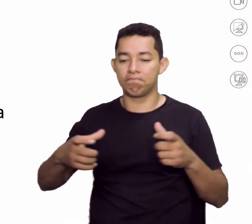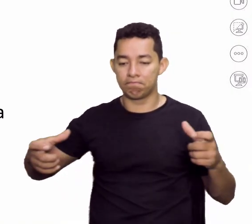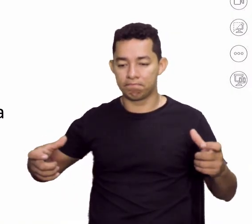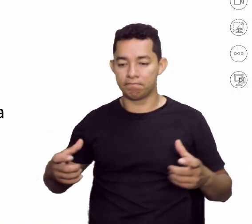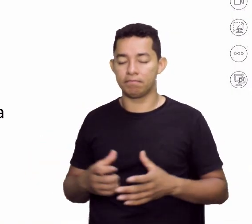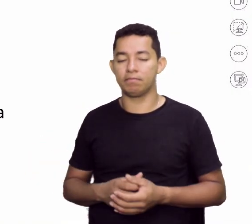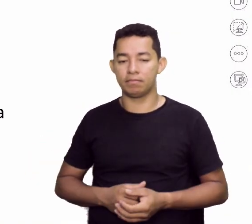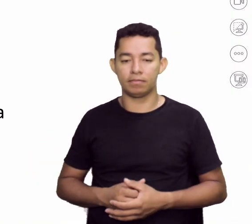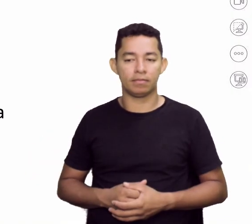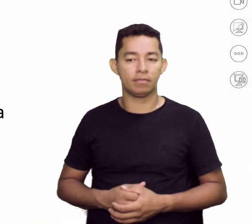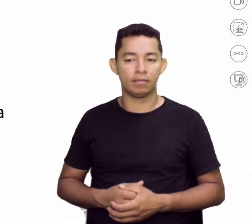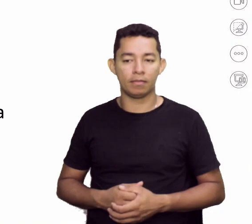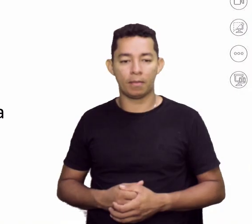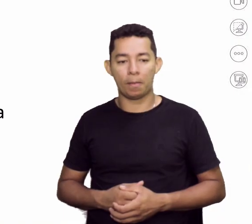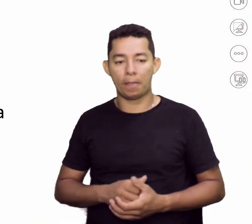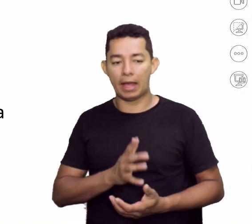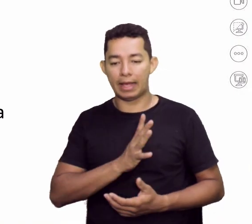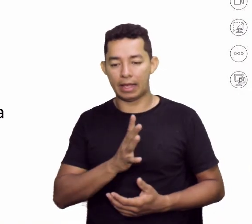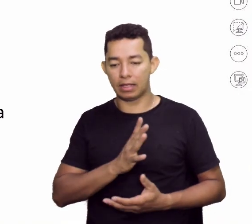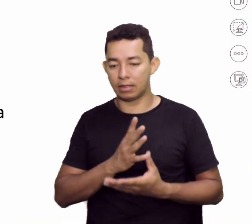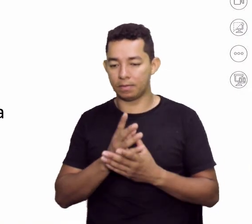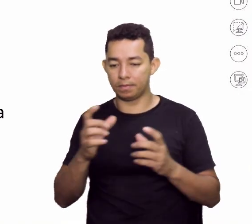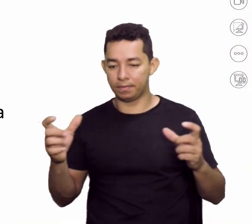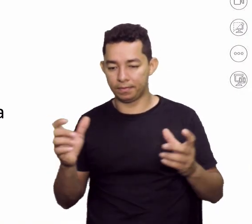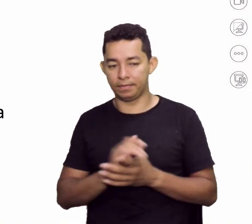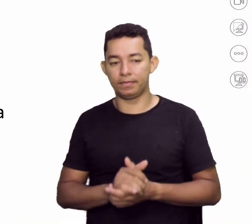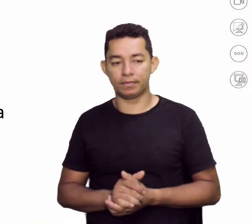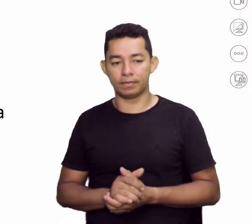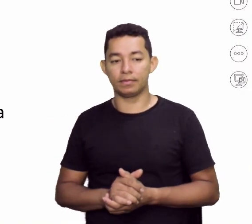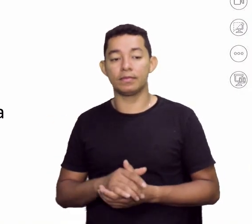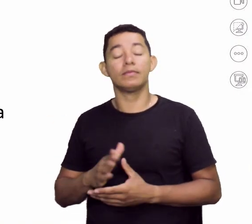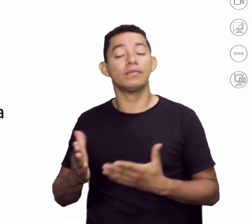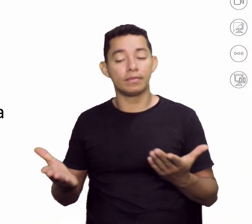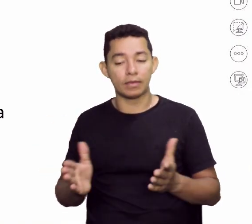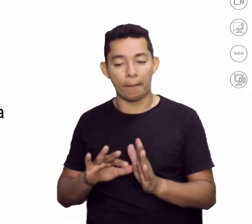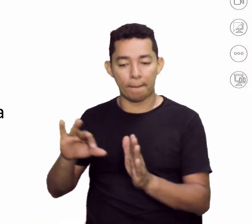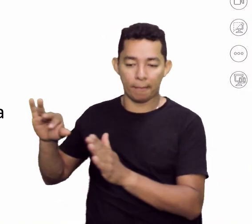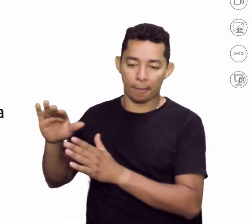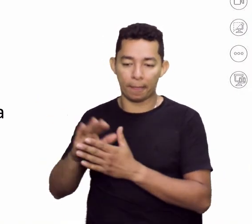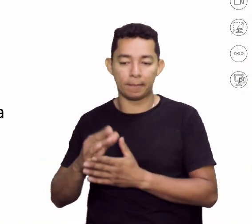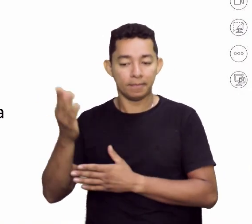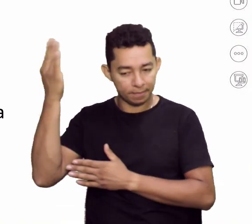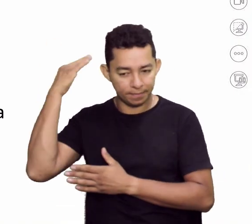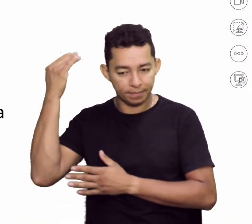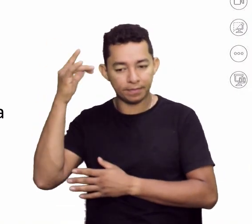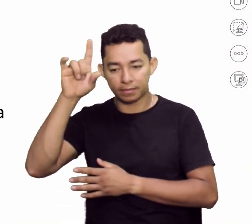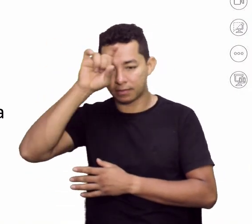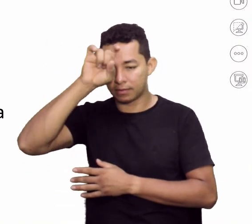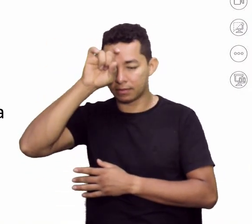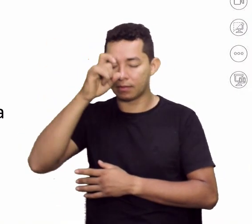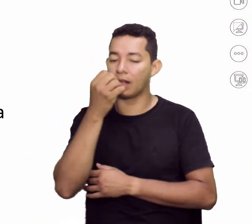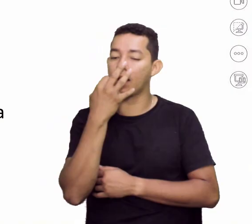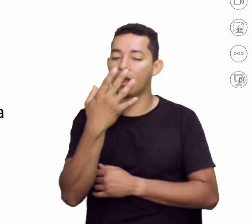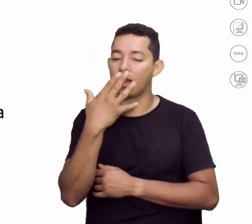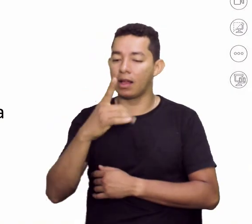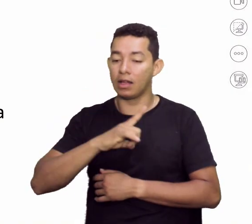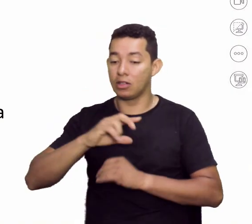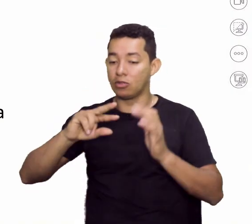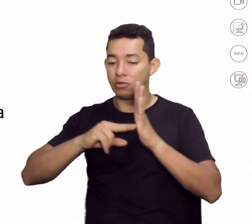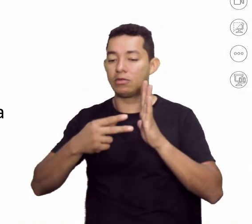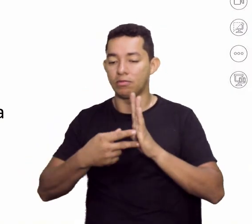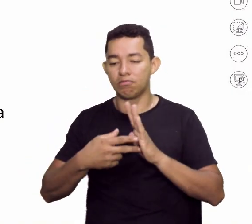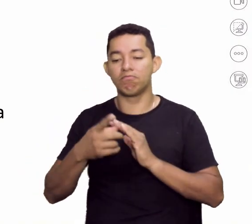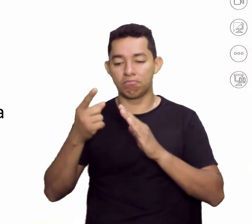Tá? Então, no Antigo Egito, as cores tinham significados simbólicos profundos,